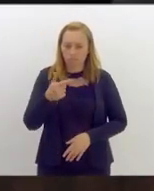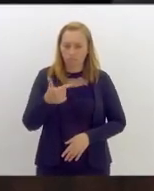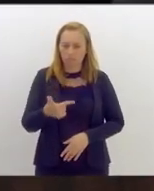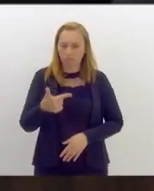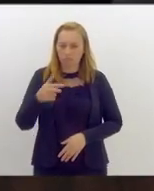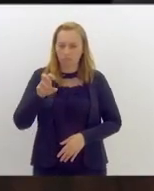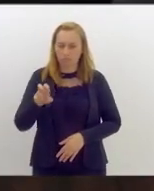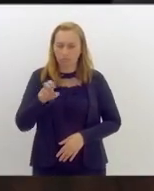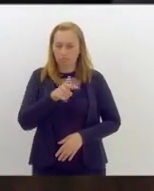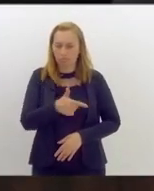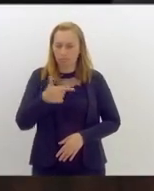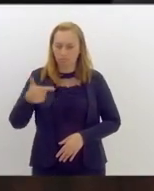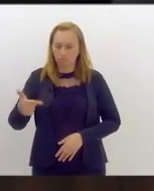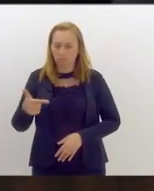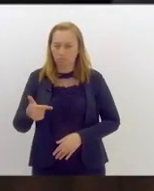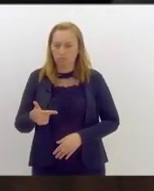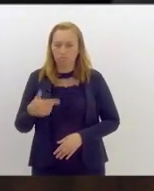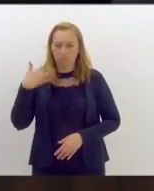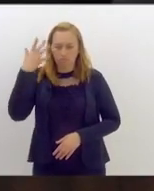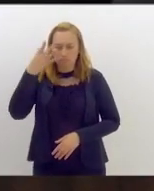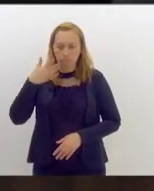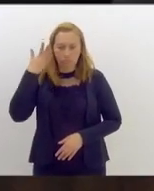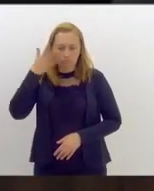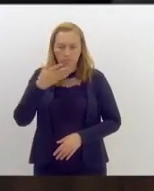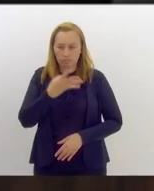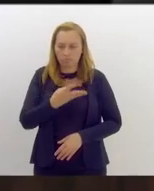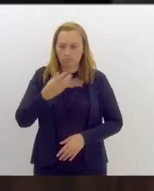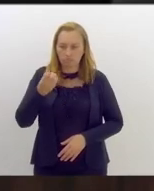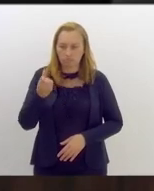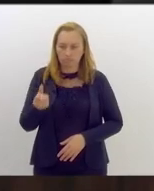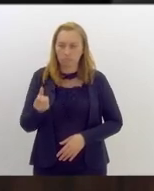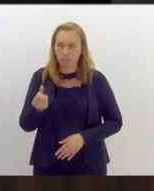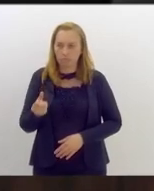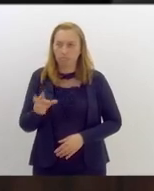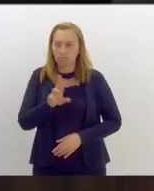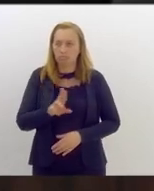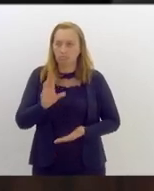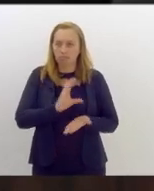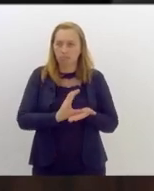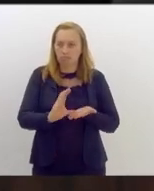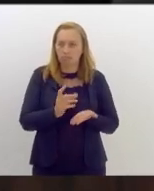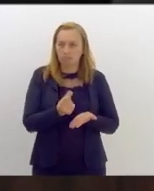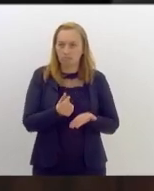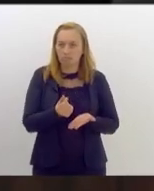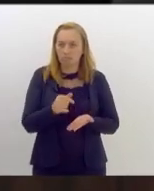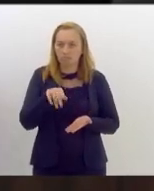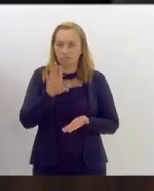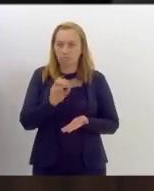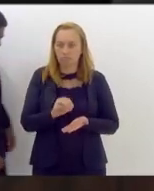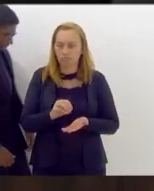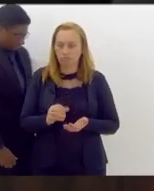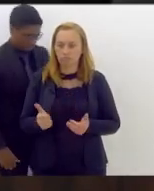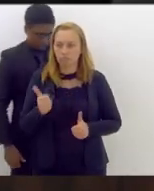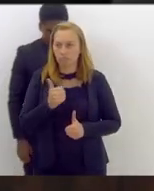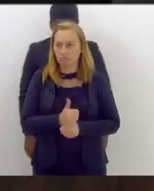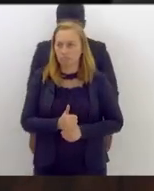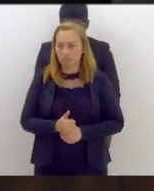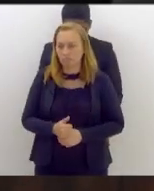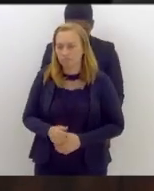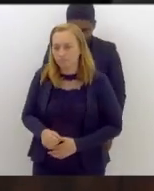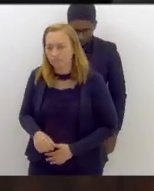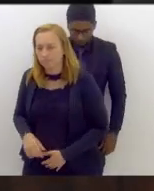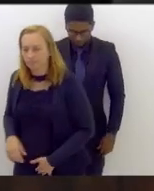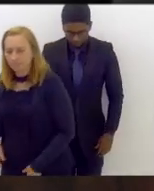de autoria do Poder Executivo mensagem 46 que dispõe sobre utilização dos recursos do fundo Estadual do fomento ao microcrédito produtivo